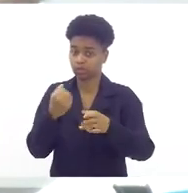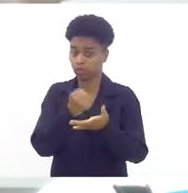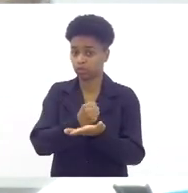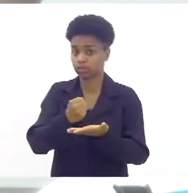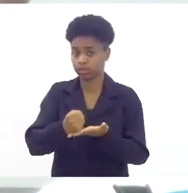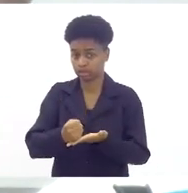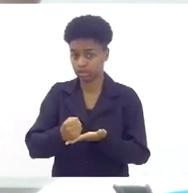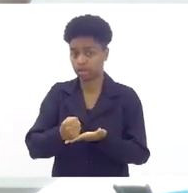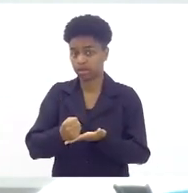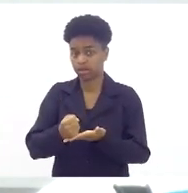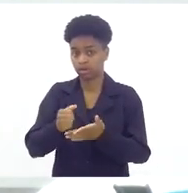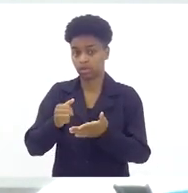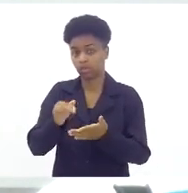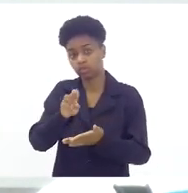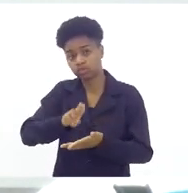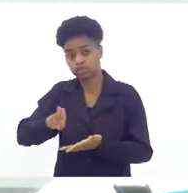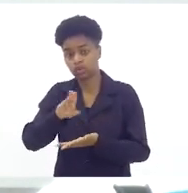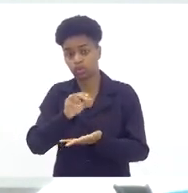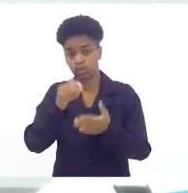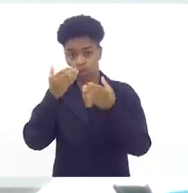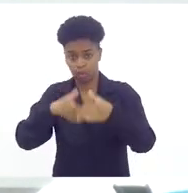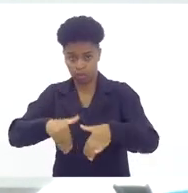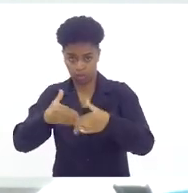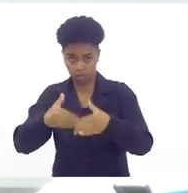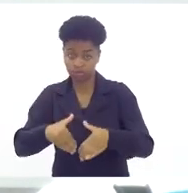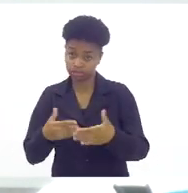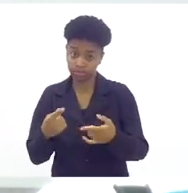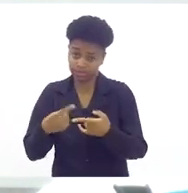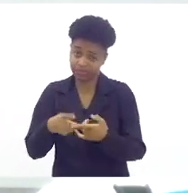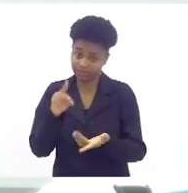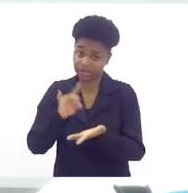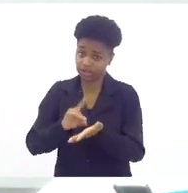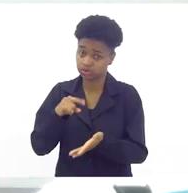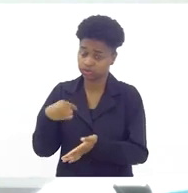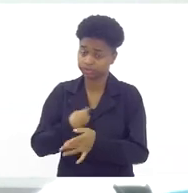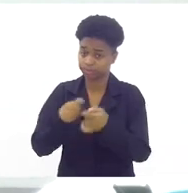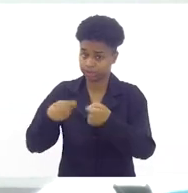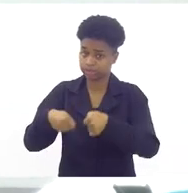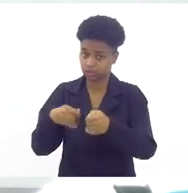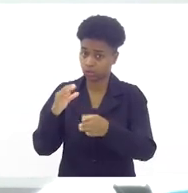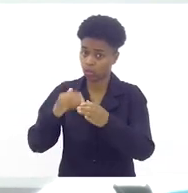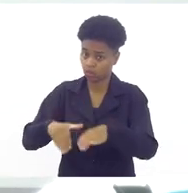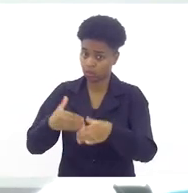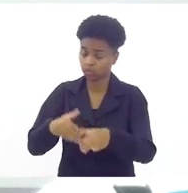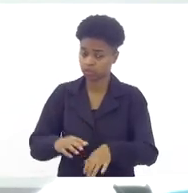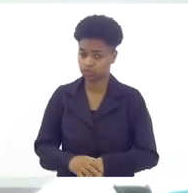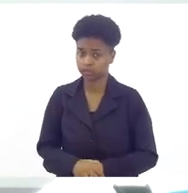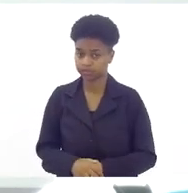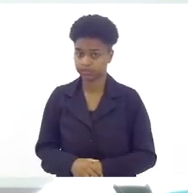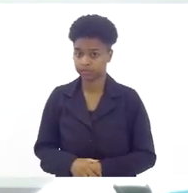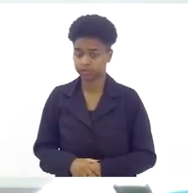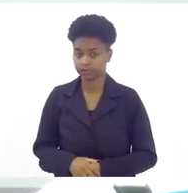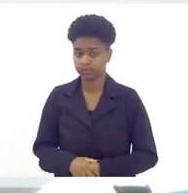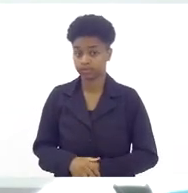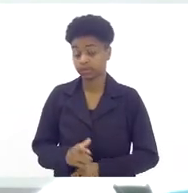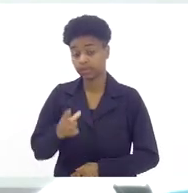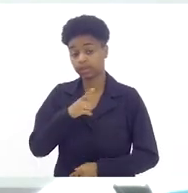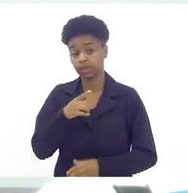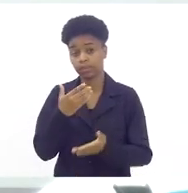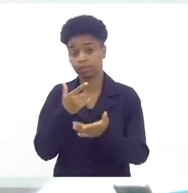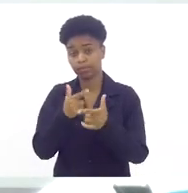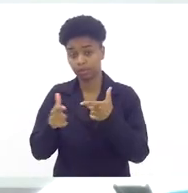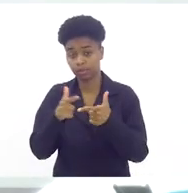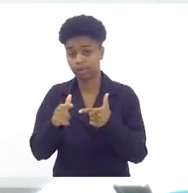através de concurso público que é o que a gente precisa nós tivemos um problema com